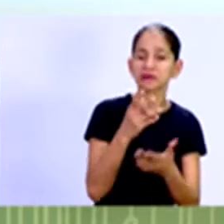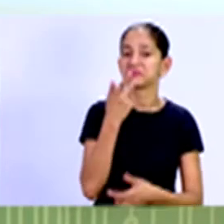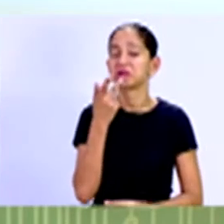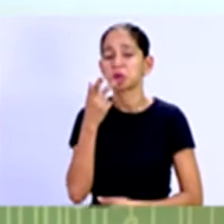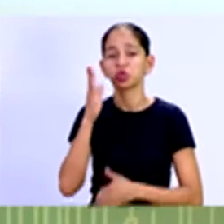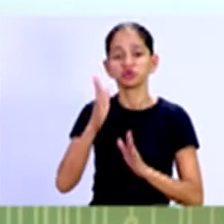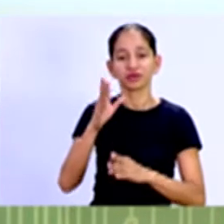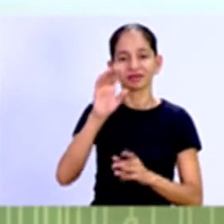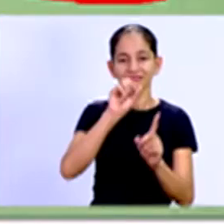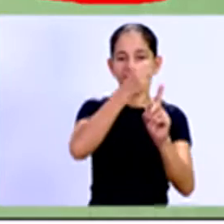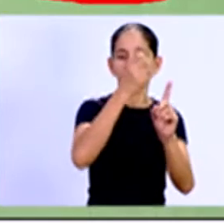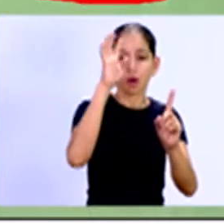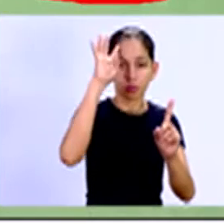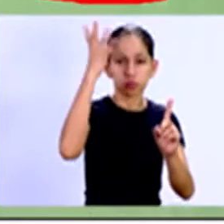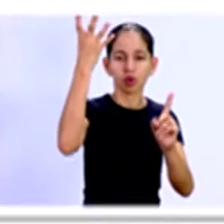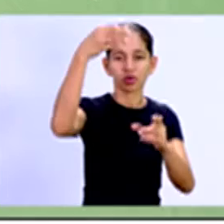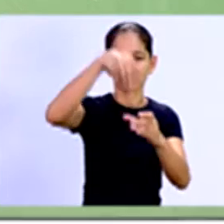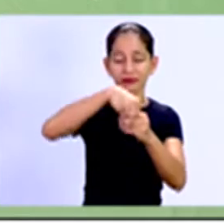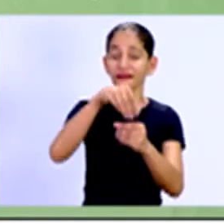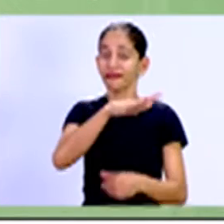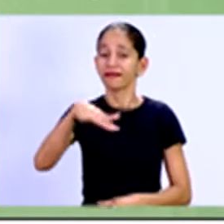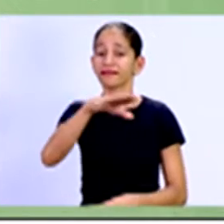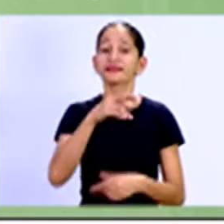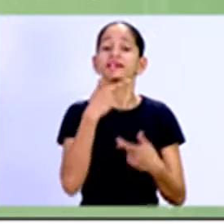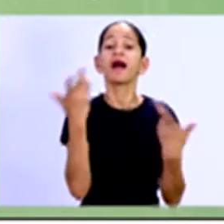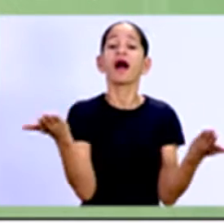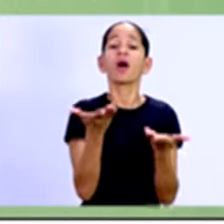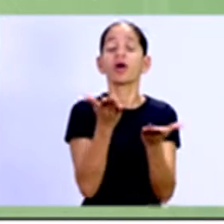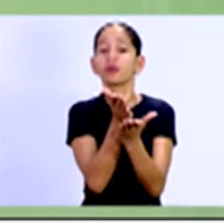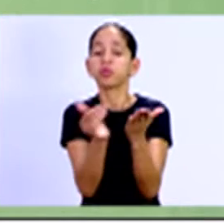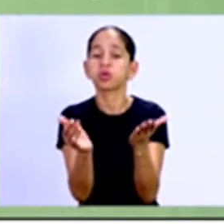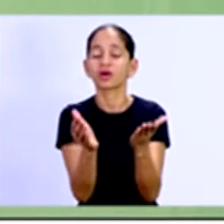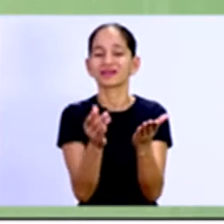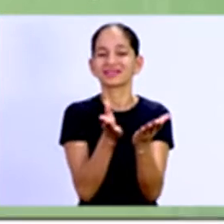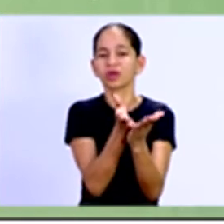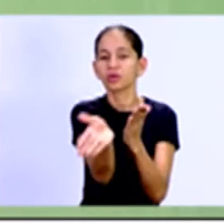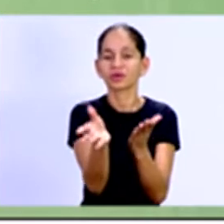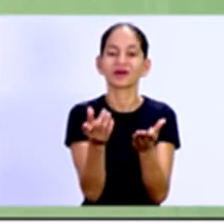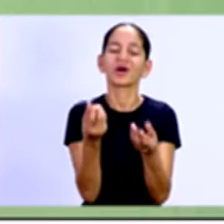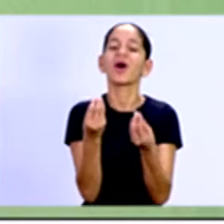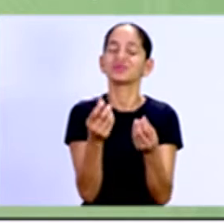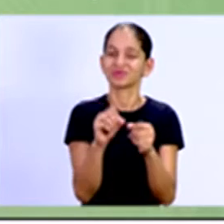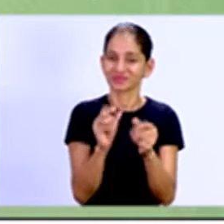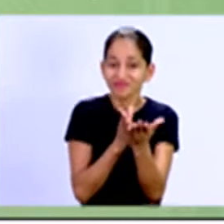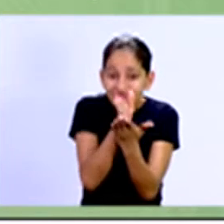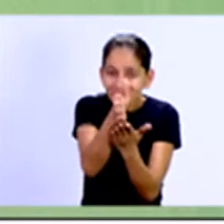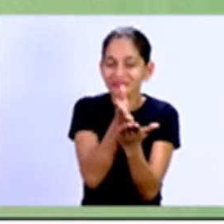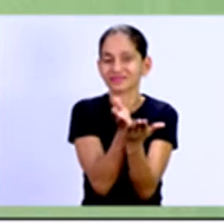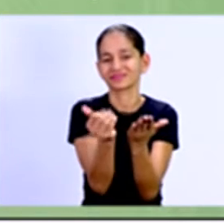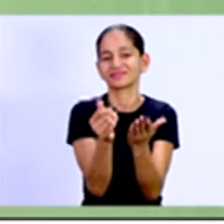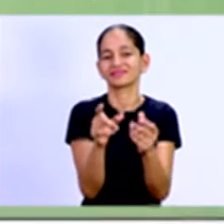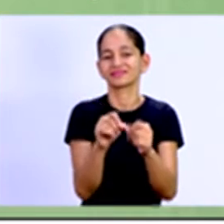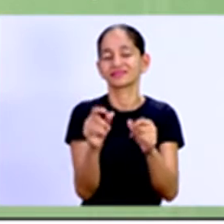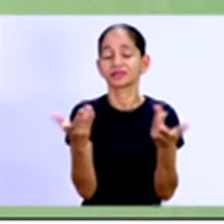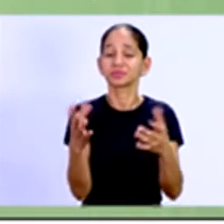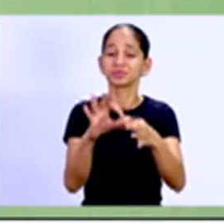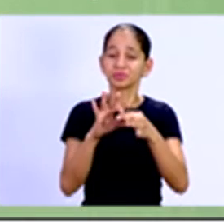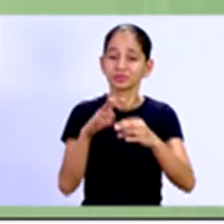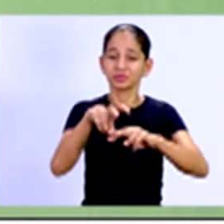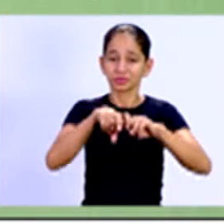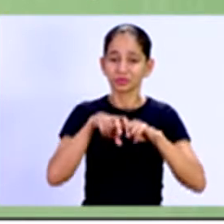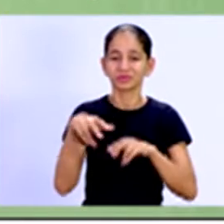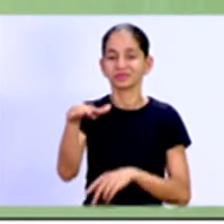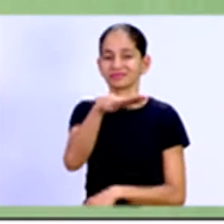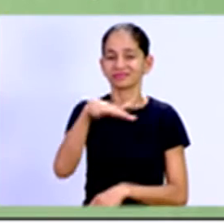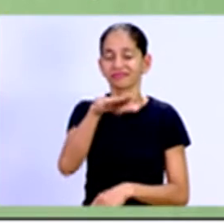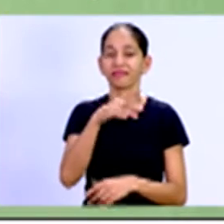por nós, né? Então, Kant vai continuar essa reflexão e ele vai dizer, né, que na medida em